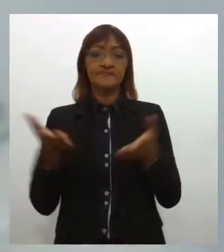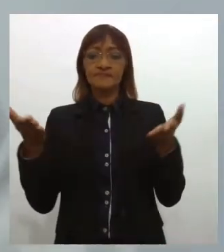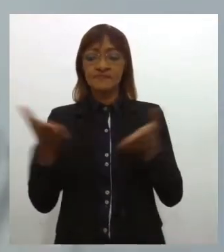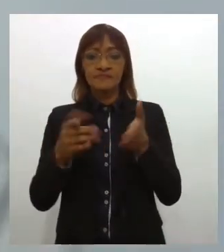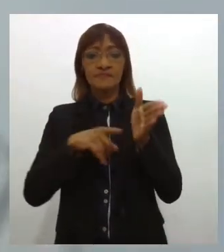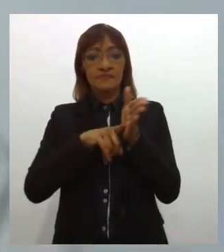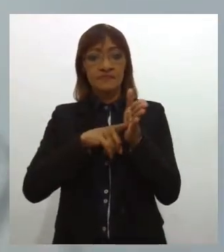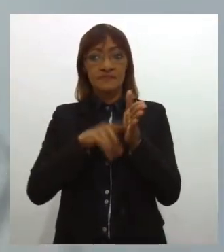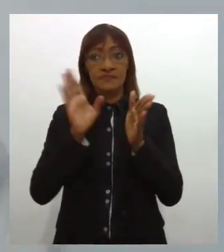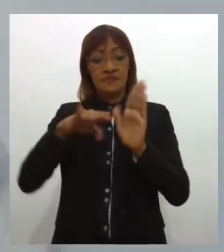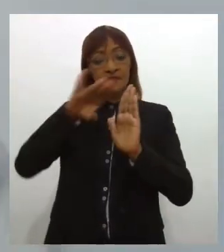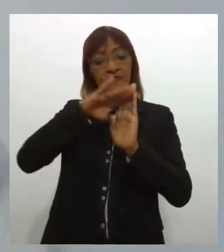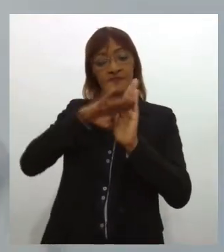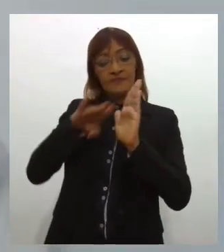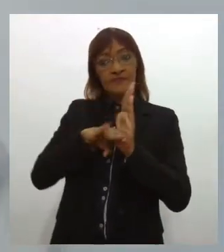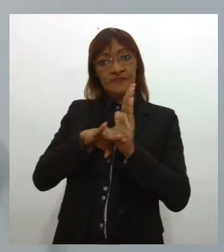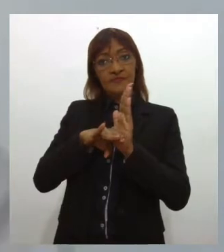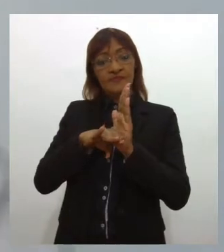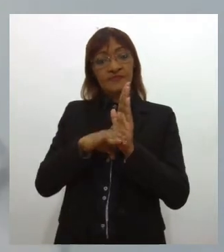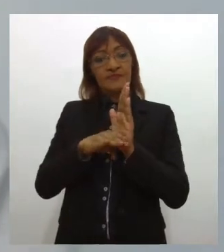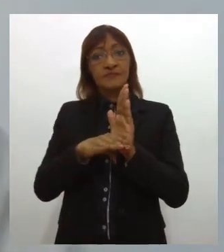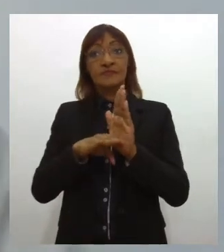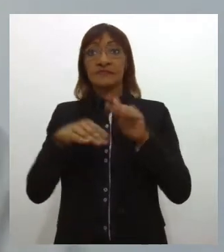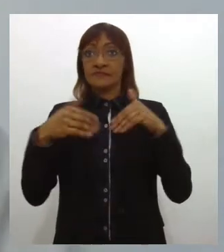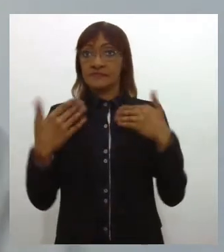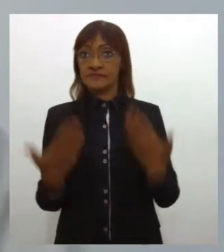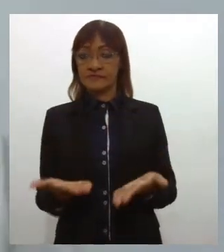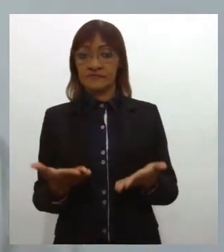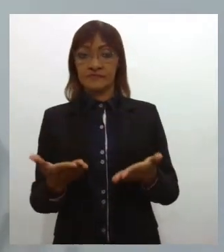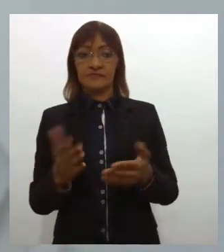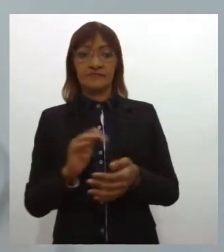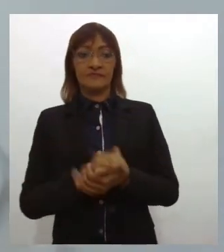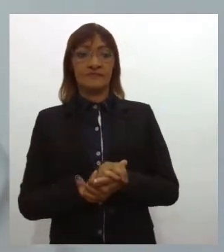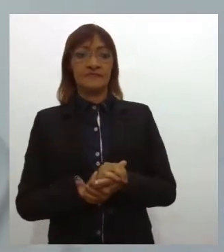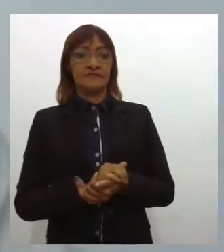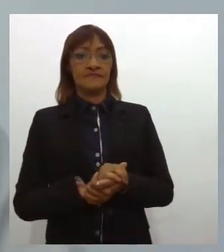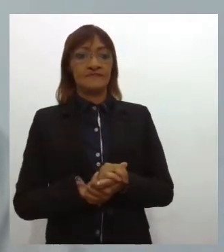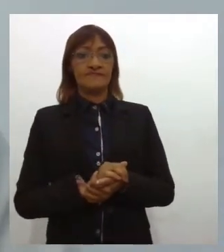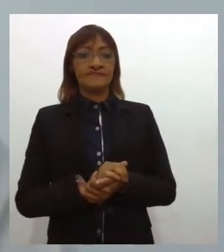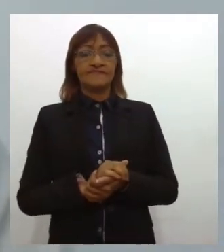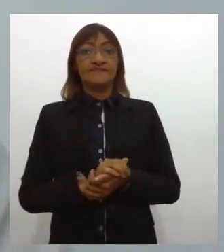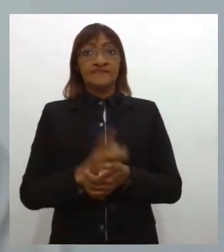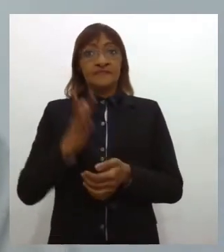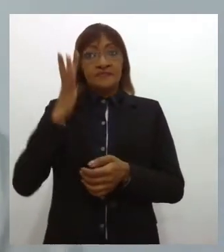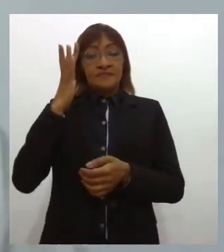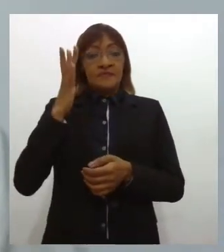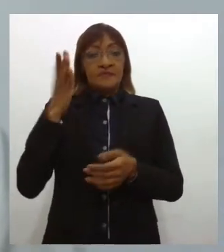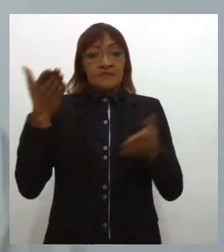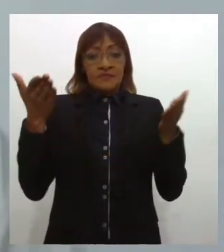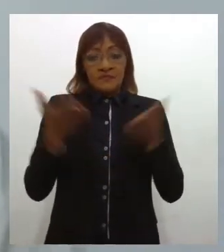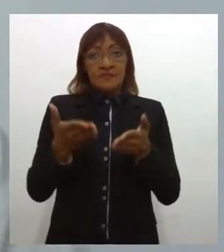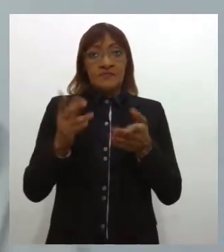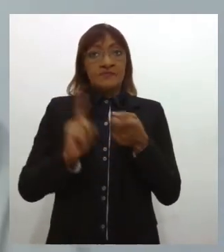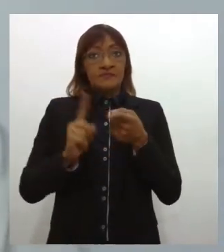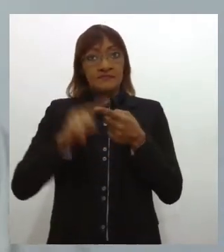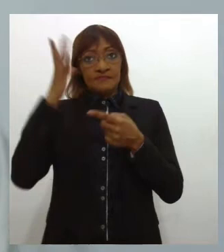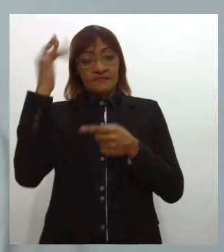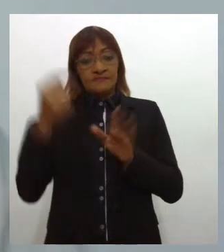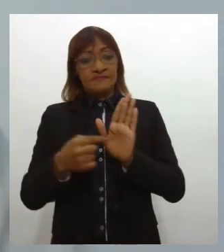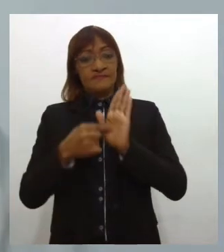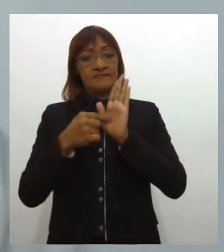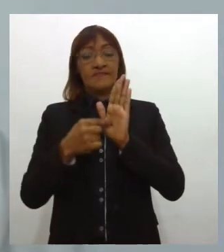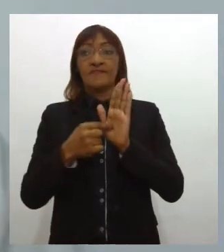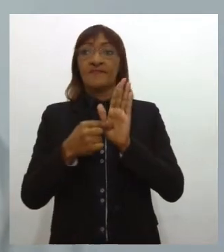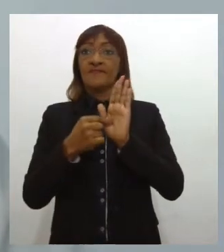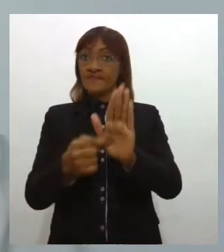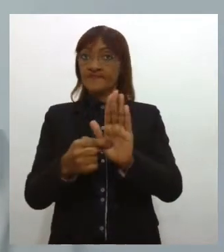e planejado. Então hoje, amanhã, no momento da apresentação, nós vamos ter condições